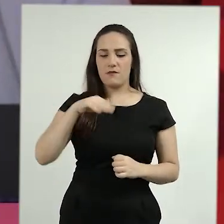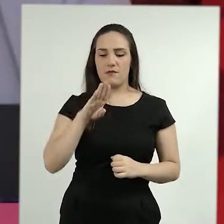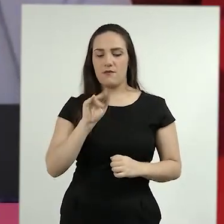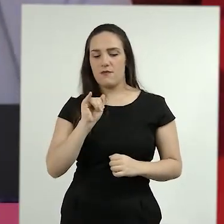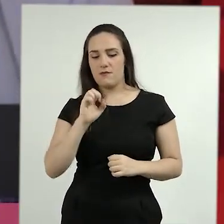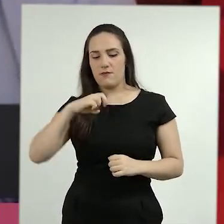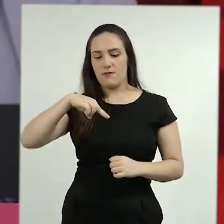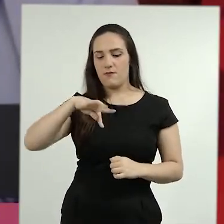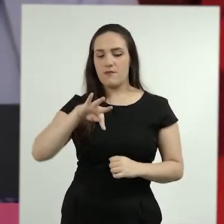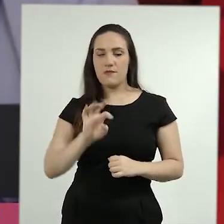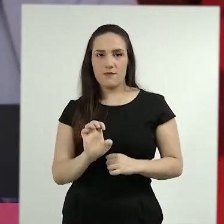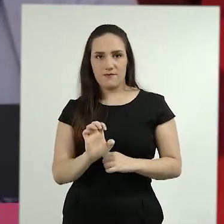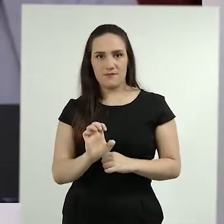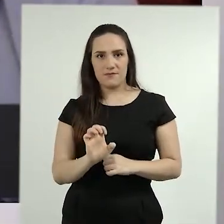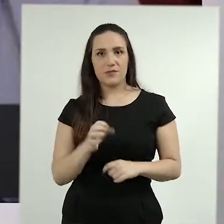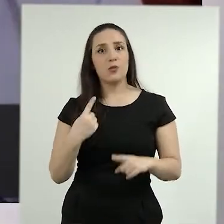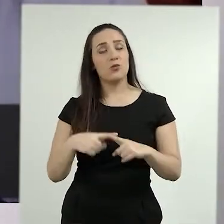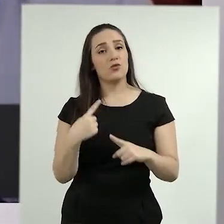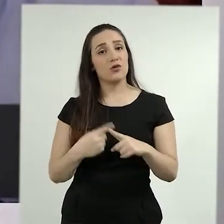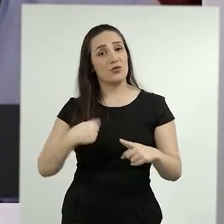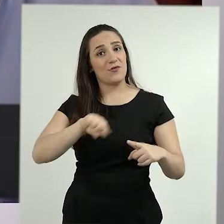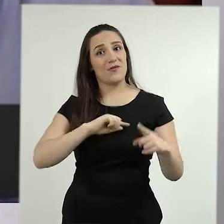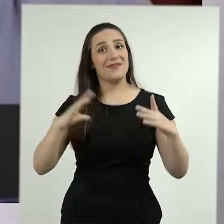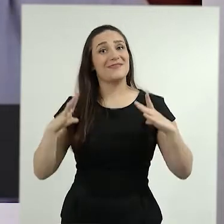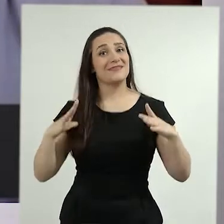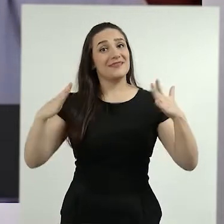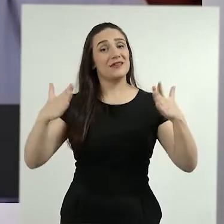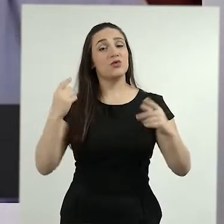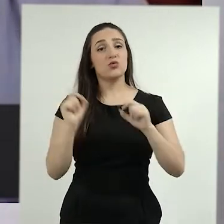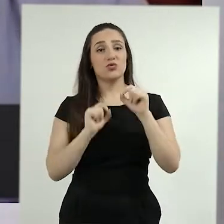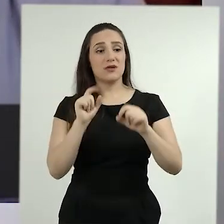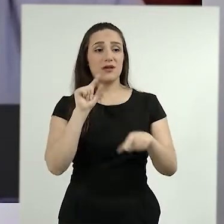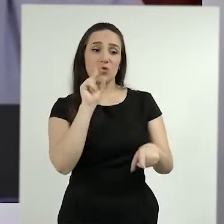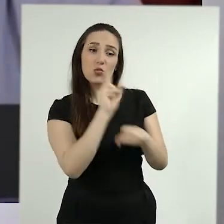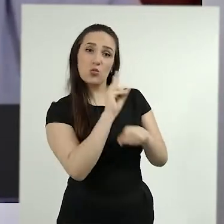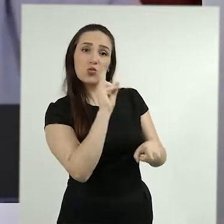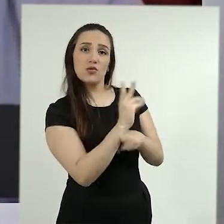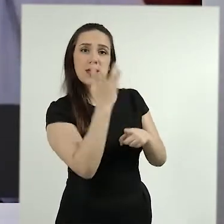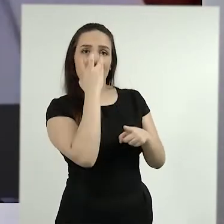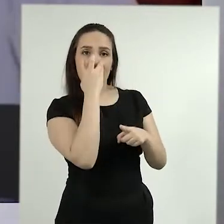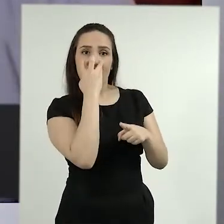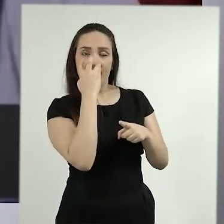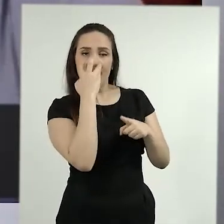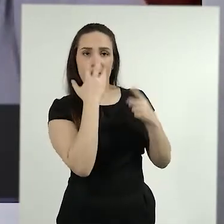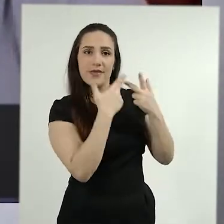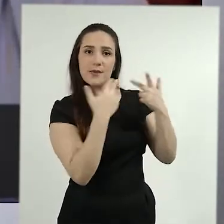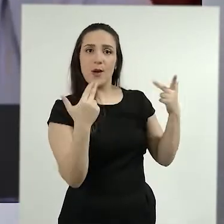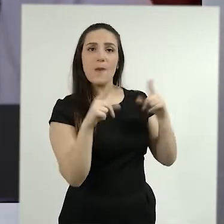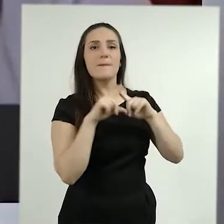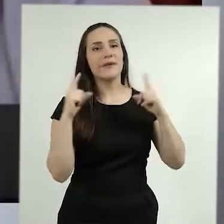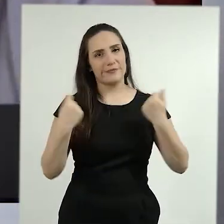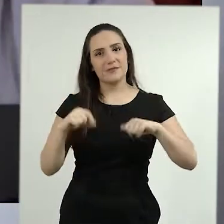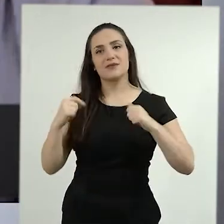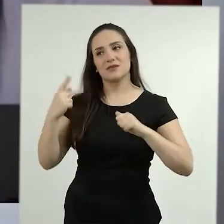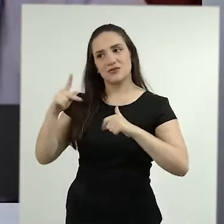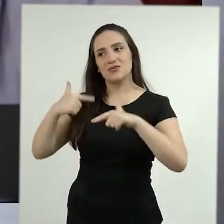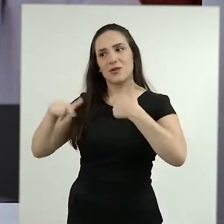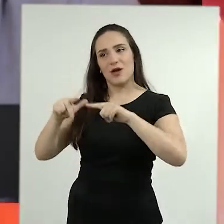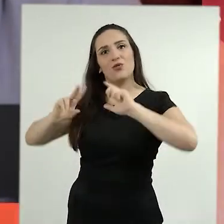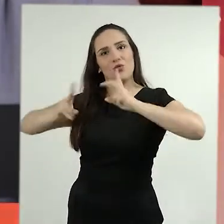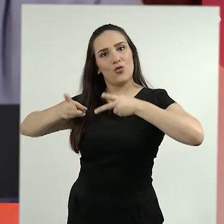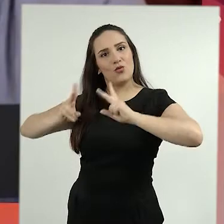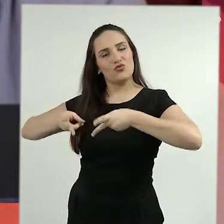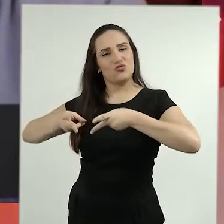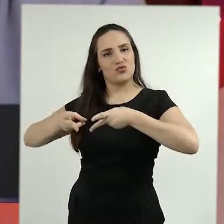eu quis dizer comemorar, foi no sentido de manutenção das espécies, mas sem dúvida a gente precisa realmente do trabalho